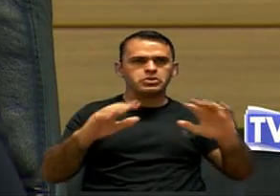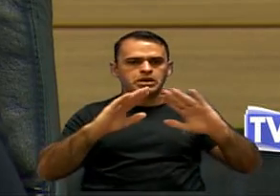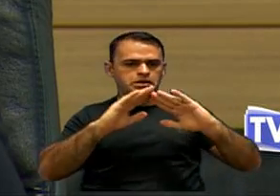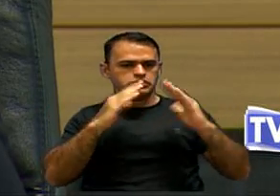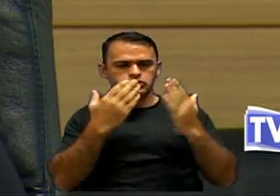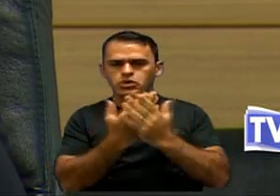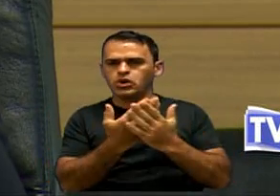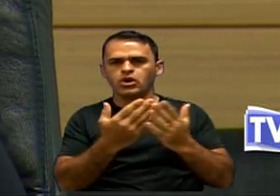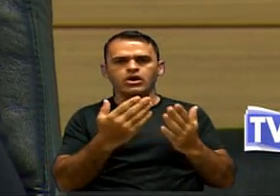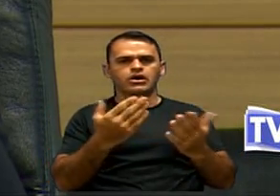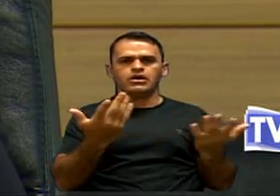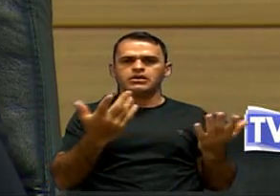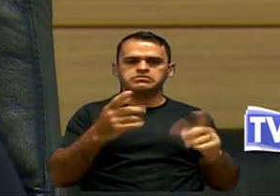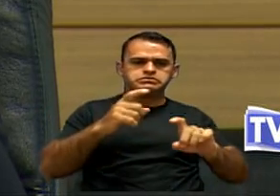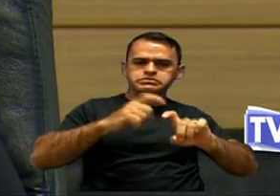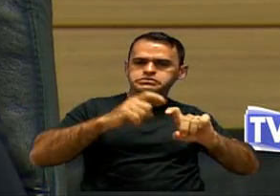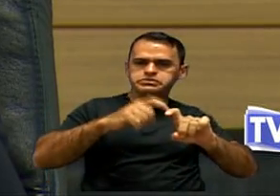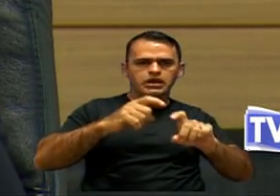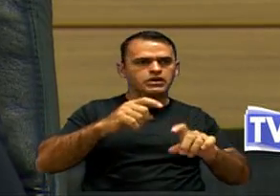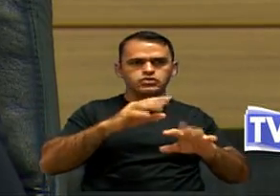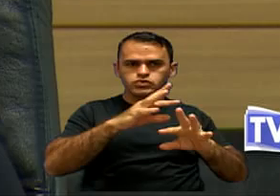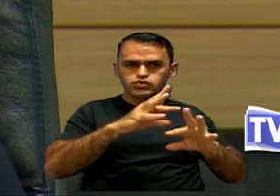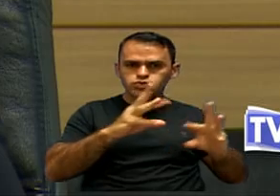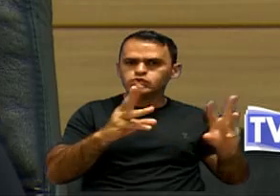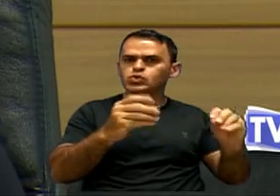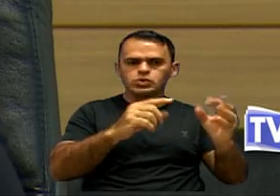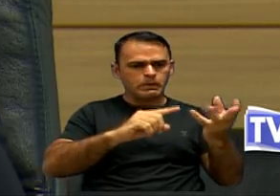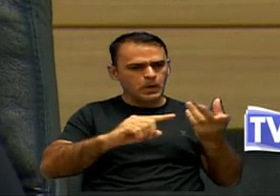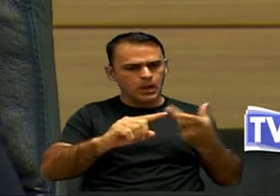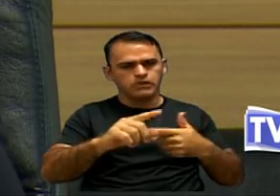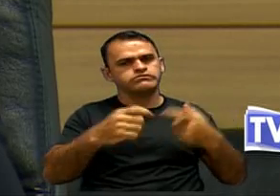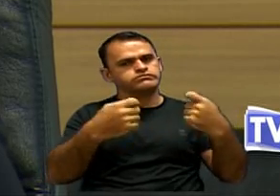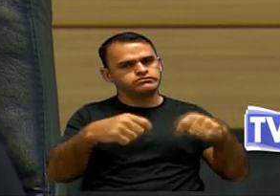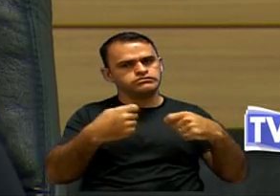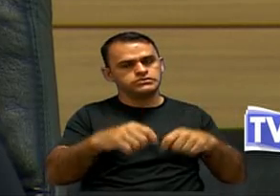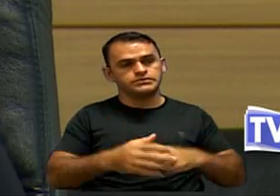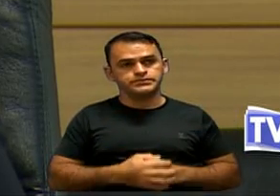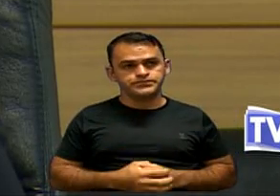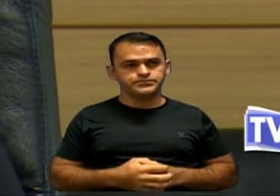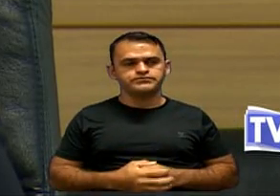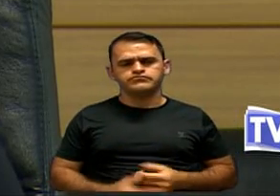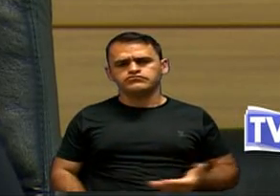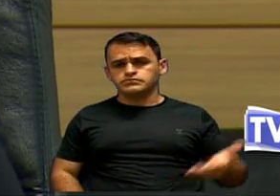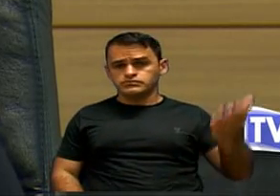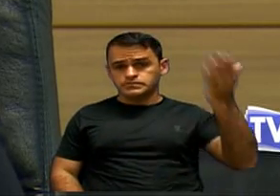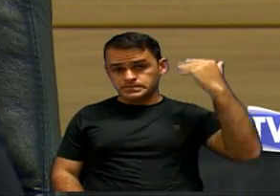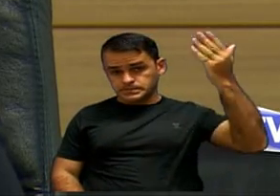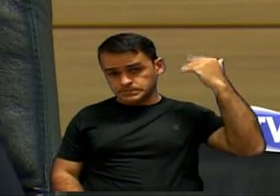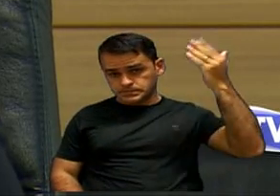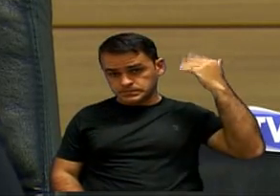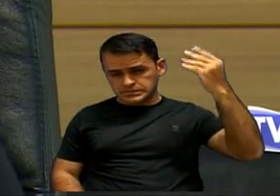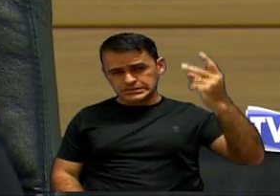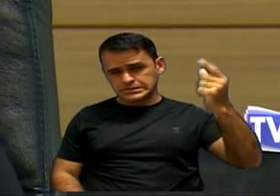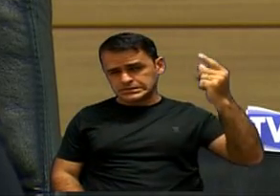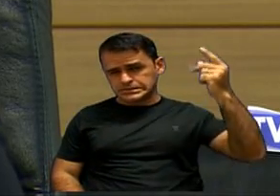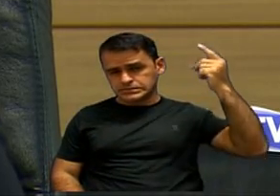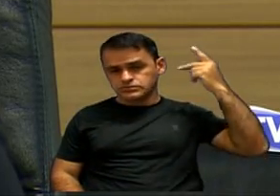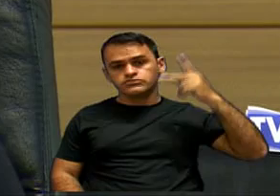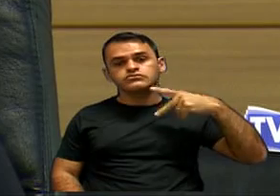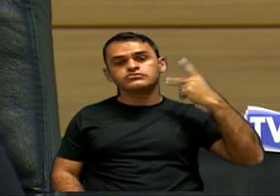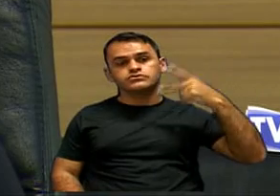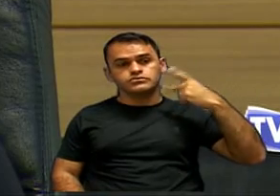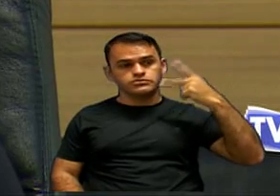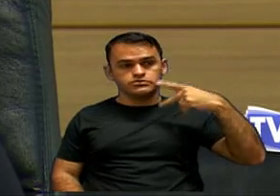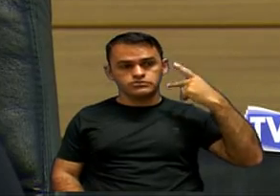saúde, para fazer tudo. Então, o que que acontece? Lá para trás, esta casa, este legislativo